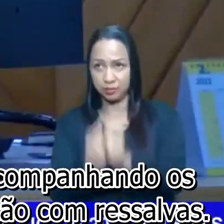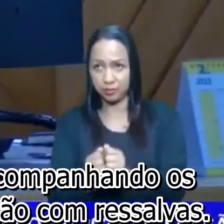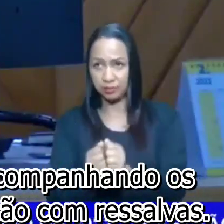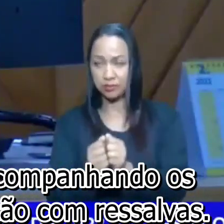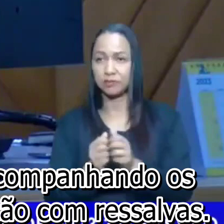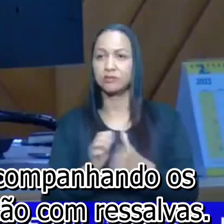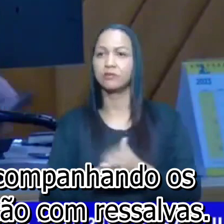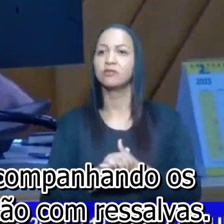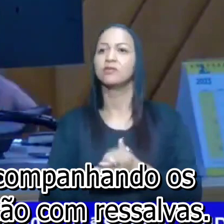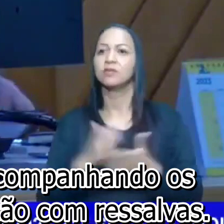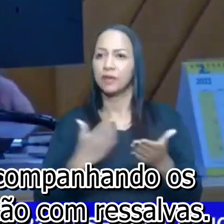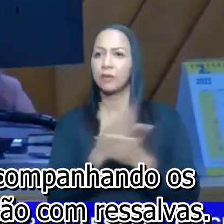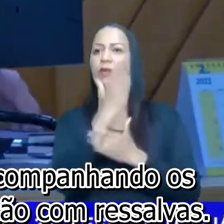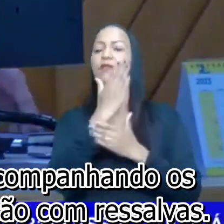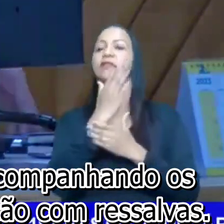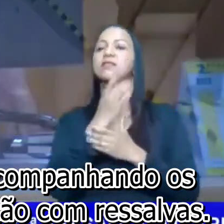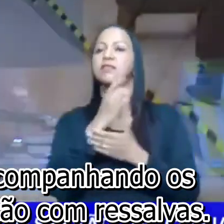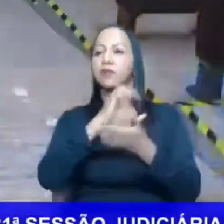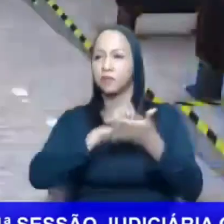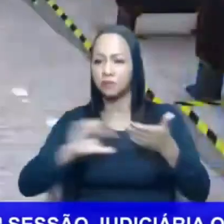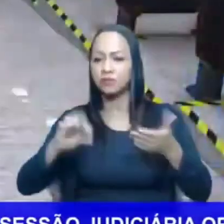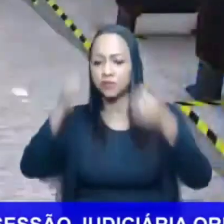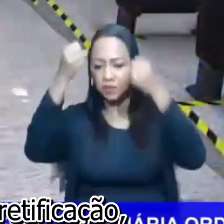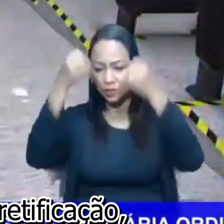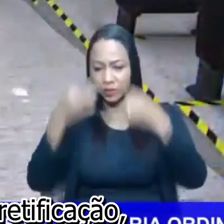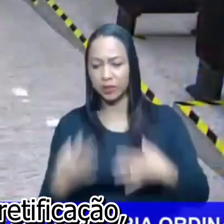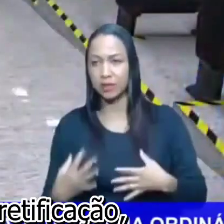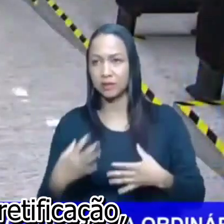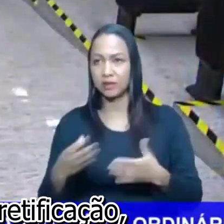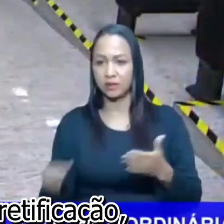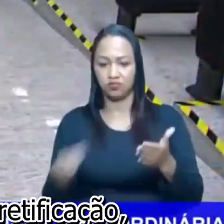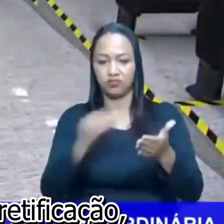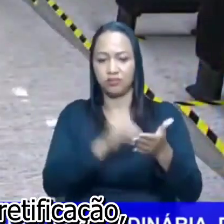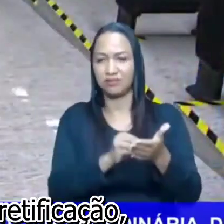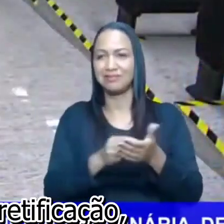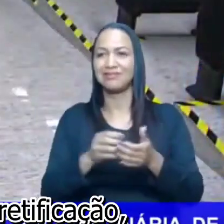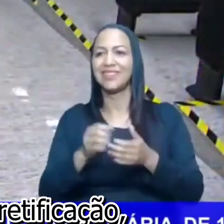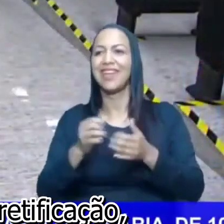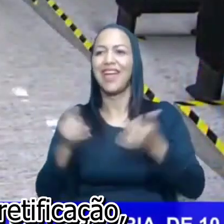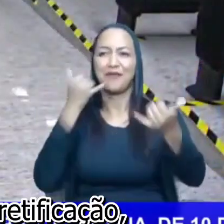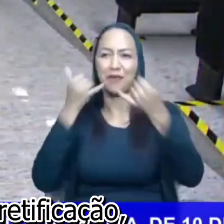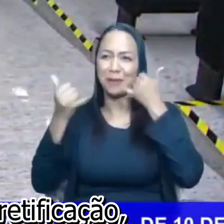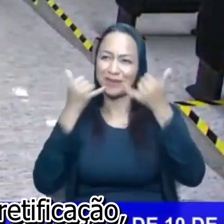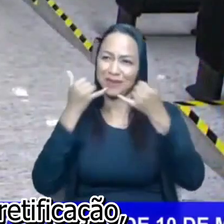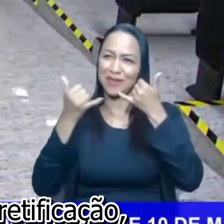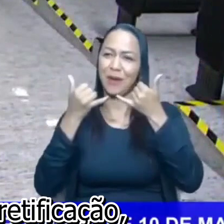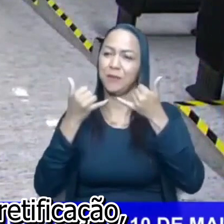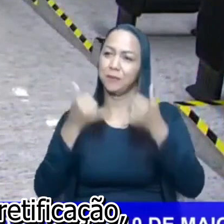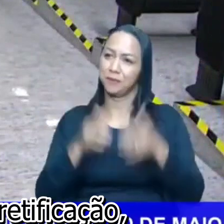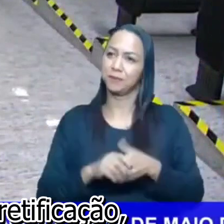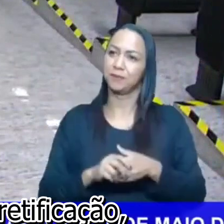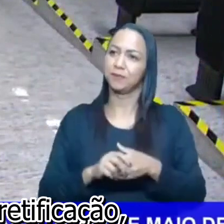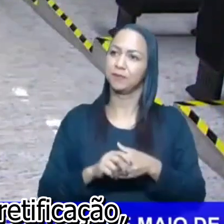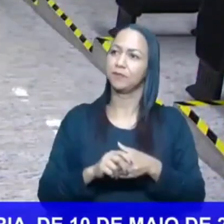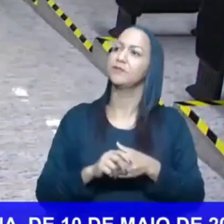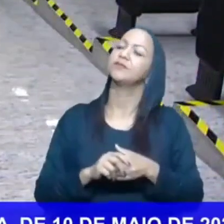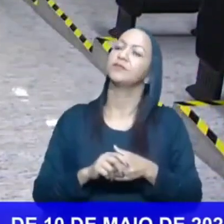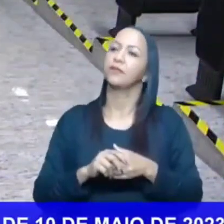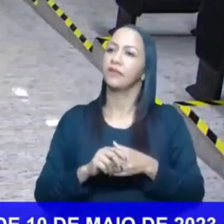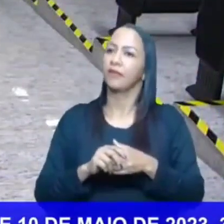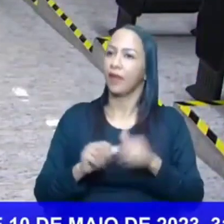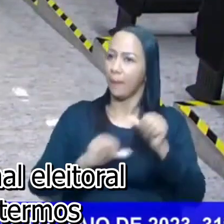ao tribunal a aprovação com ressalvas. Todos de acordo? Então, colocar aqui, após a retificação do